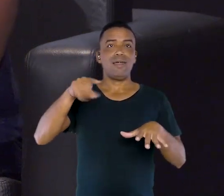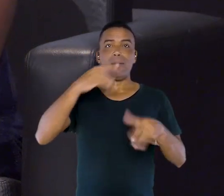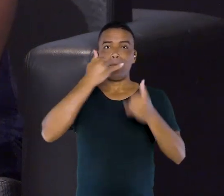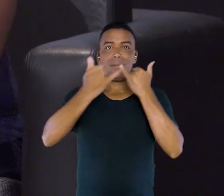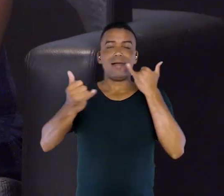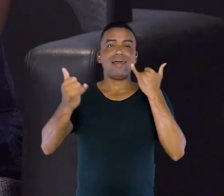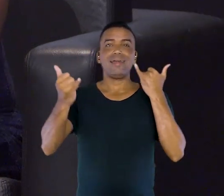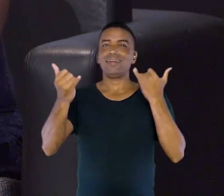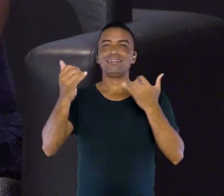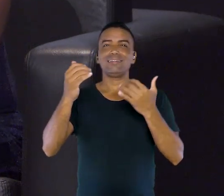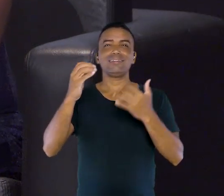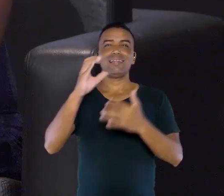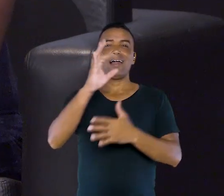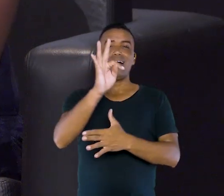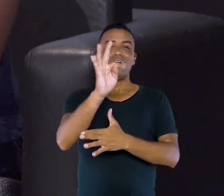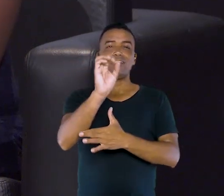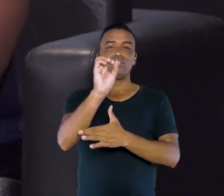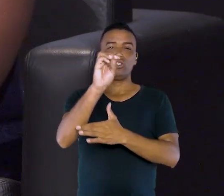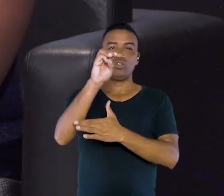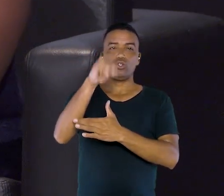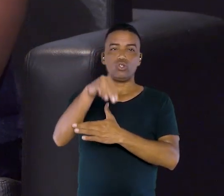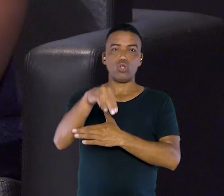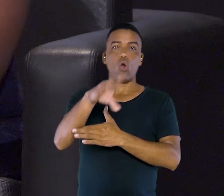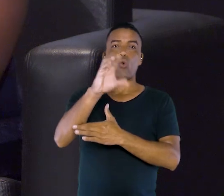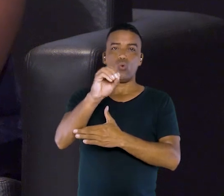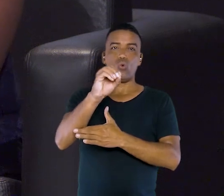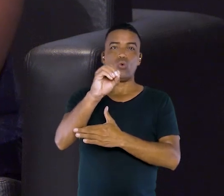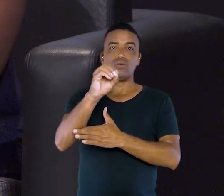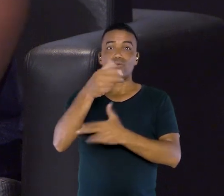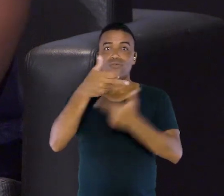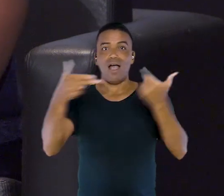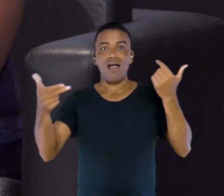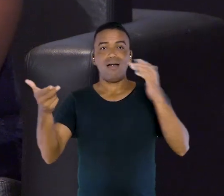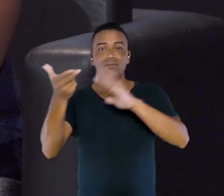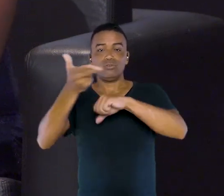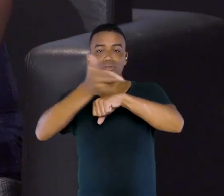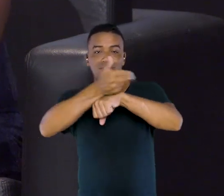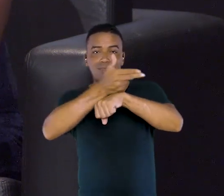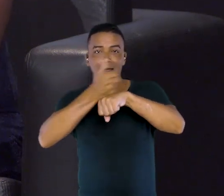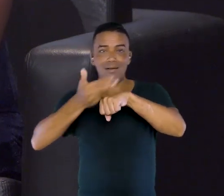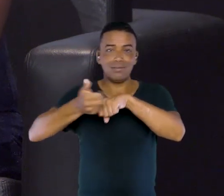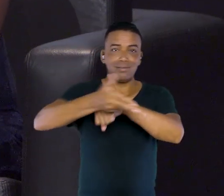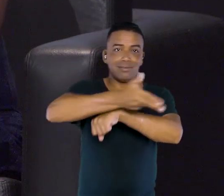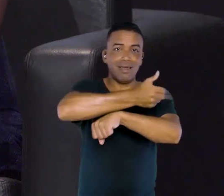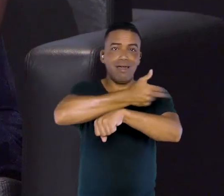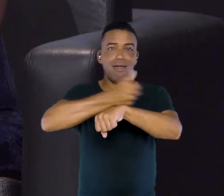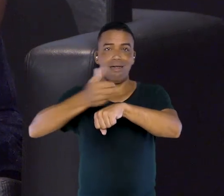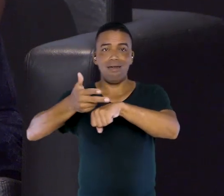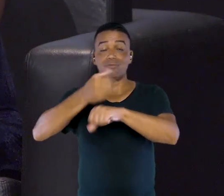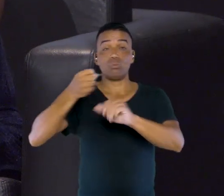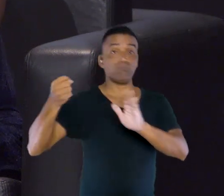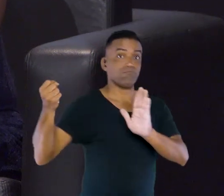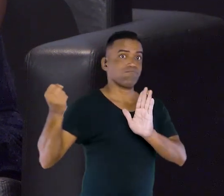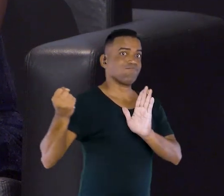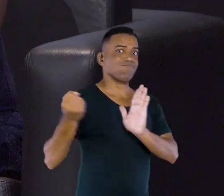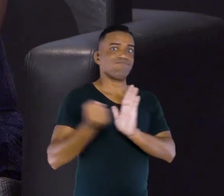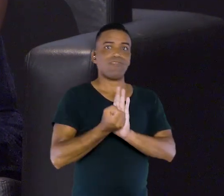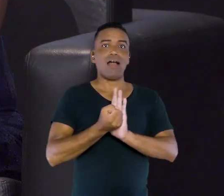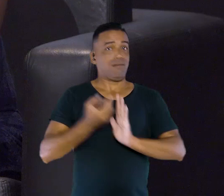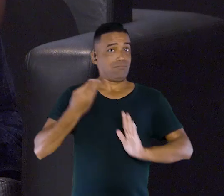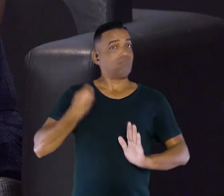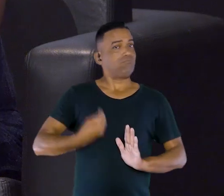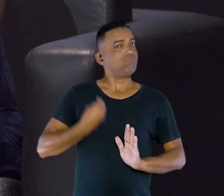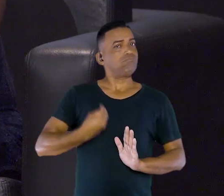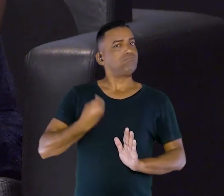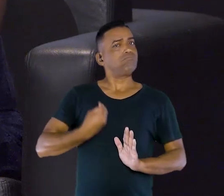seria o tronco de Pachuba, com vários grafismos nela, né? Então, são símbolos, né?